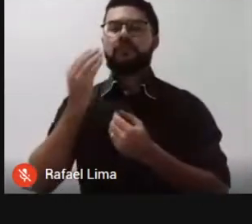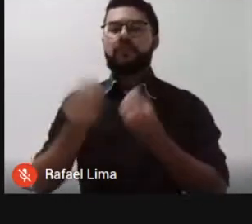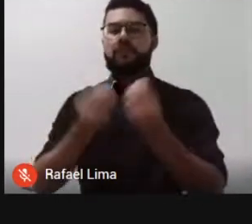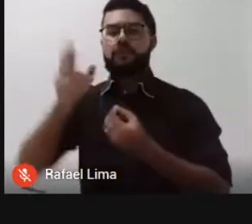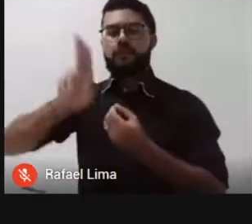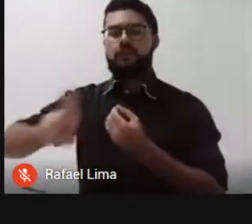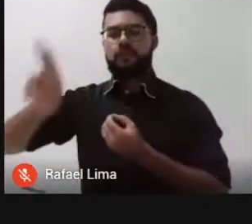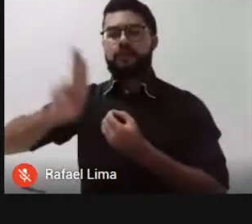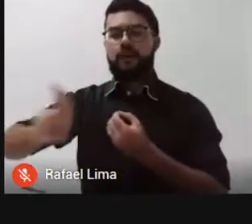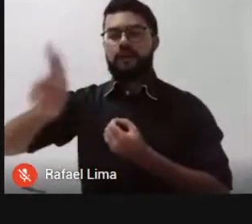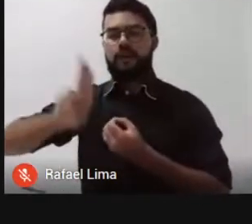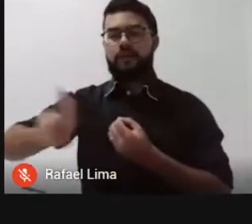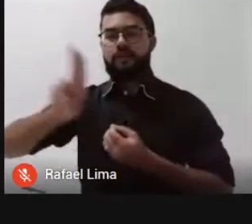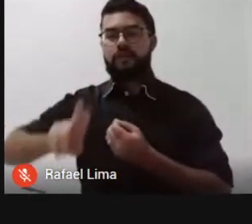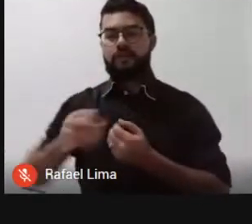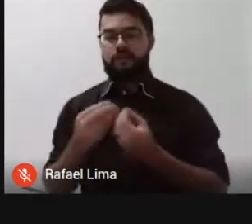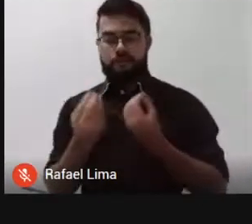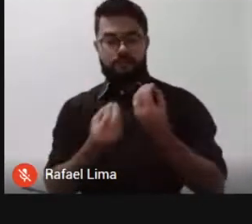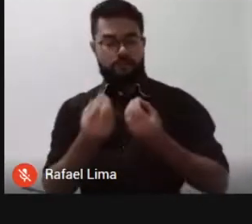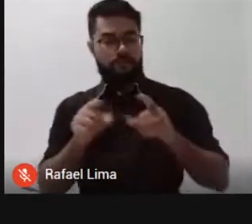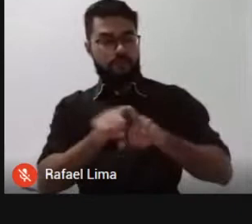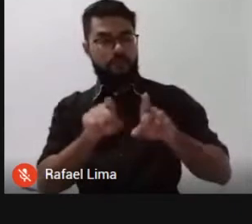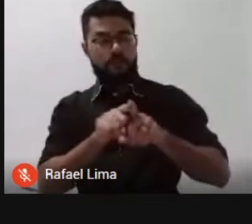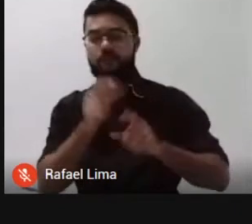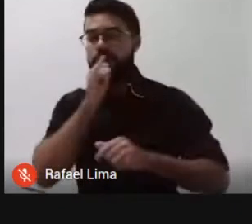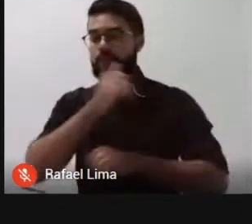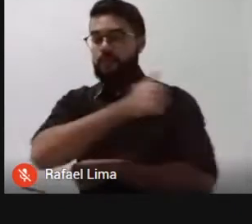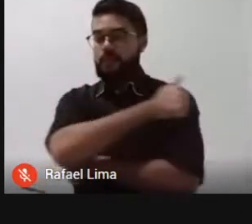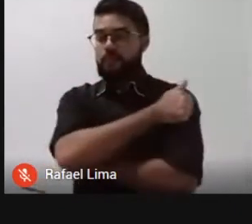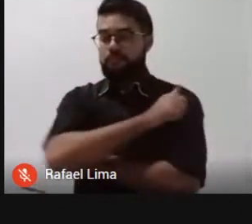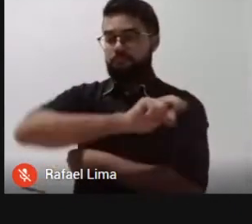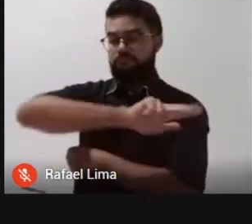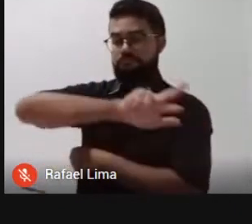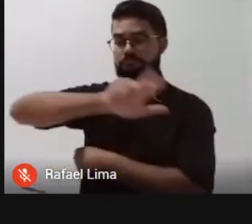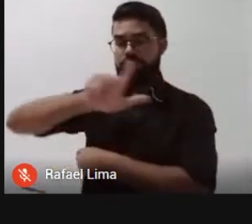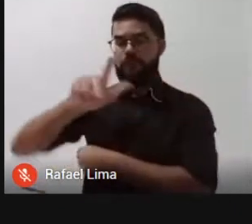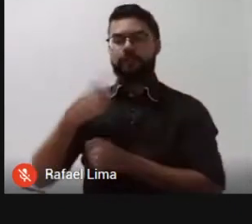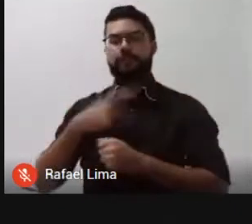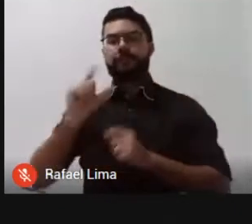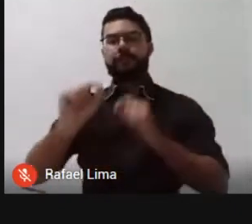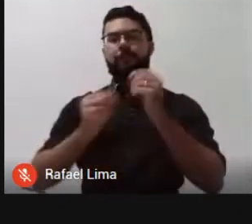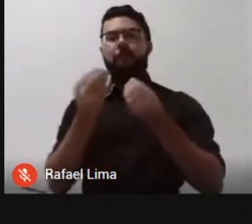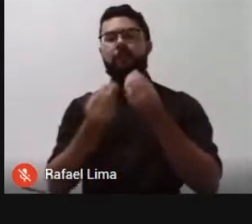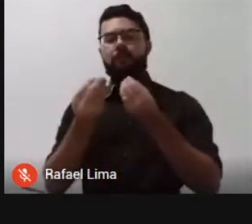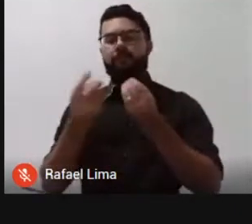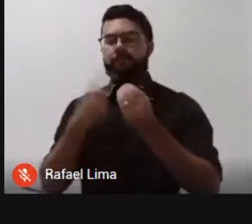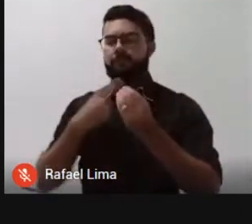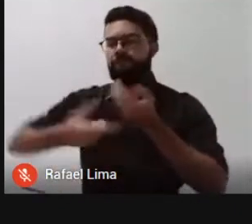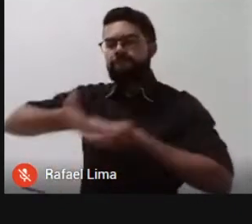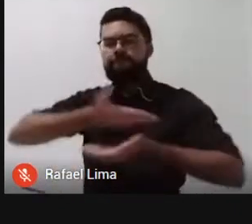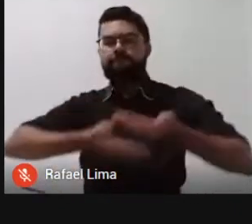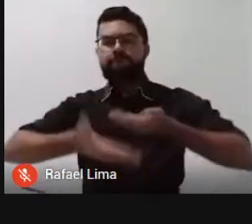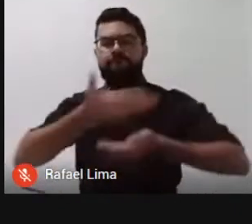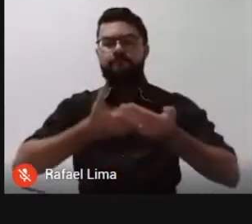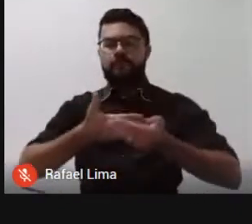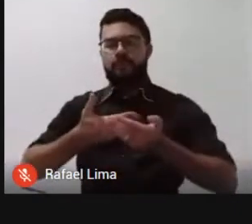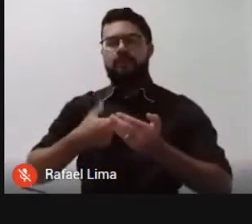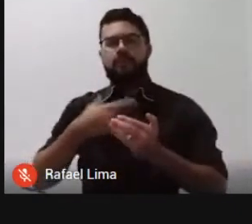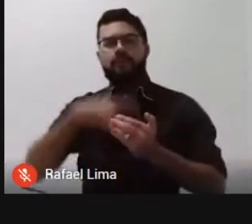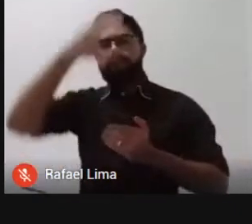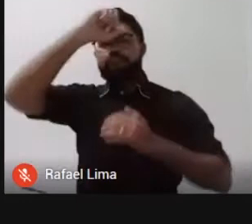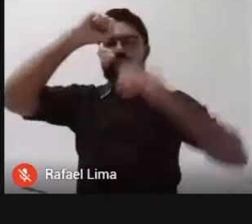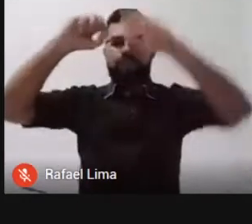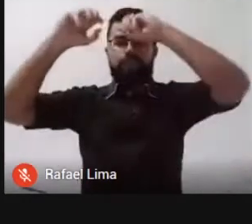dos cortes, né? Os alunos se envolviam no processo ao modo em que eles se apropriavam desse processo criativo,